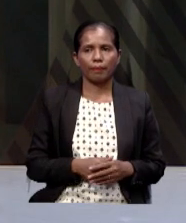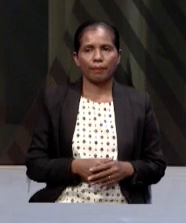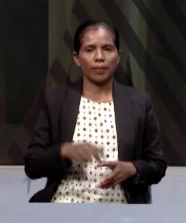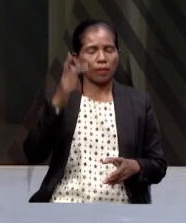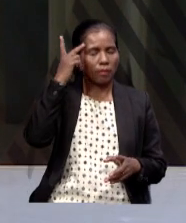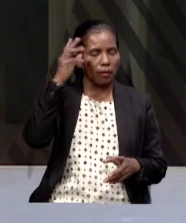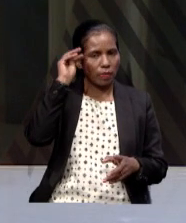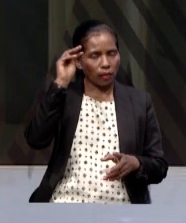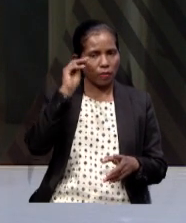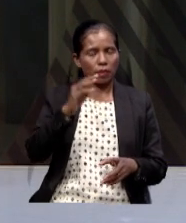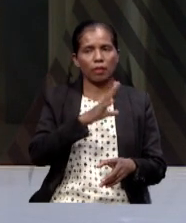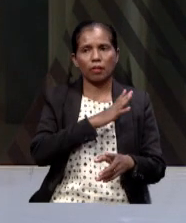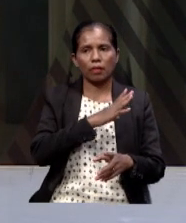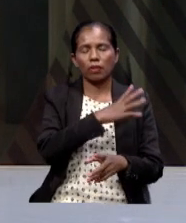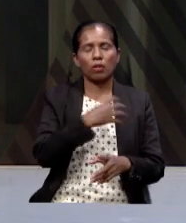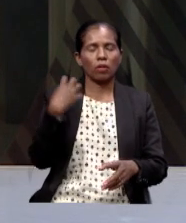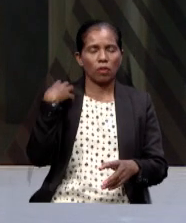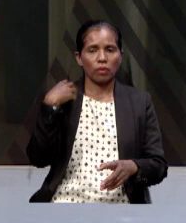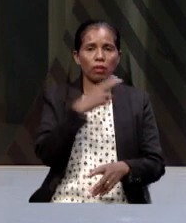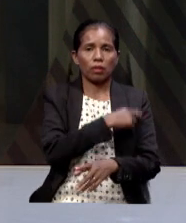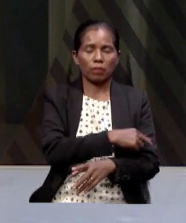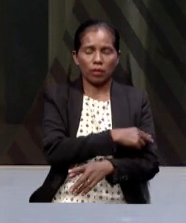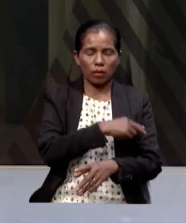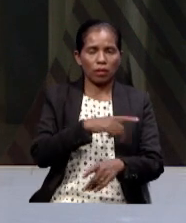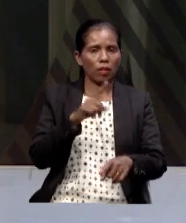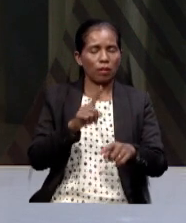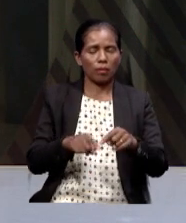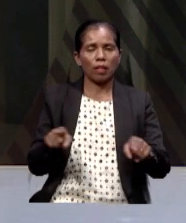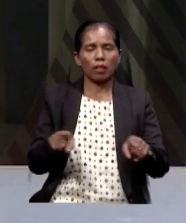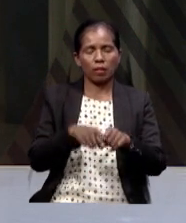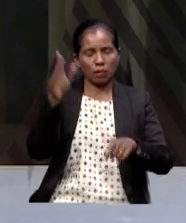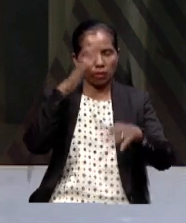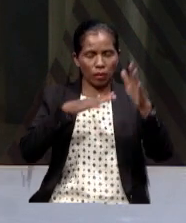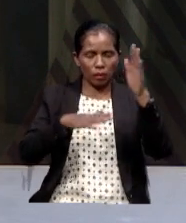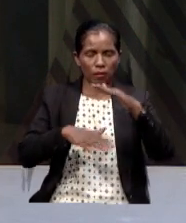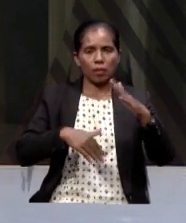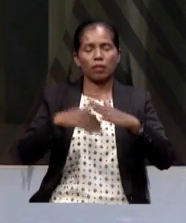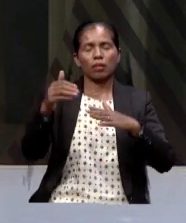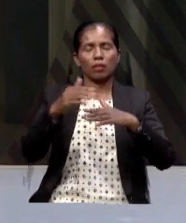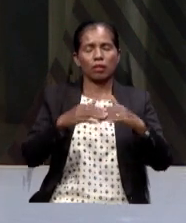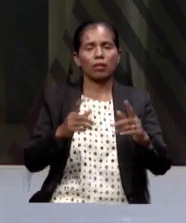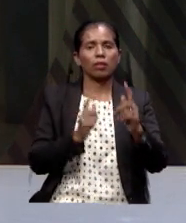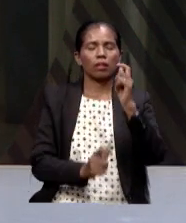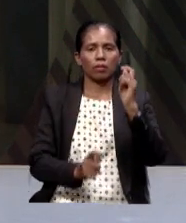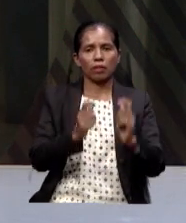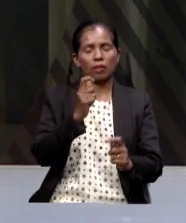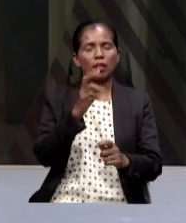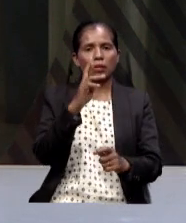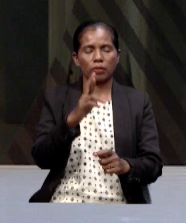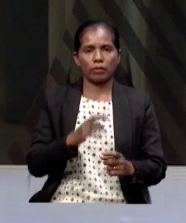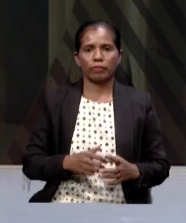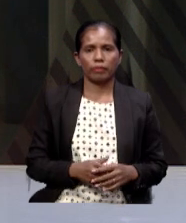Primeiro-ministro espera a construção de edifícios, hospital pediatria no ICU, labilece problema, anexa construção de edifício, tribunal recurso.